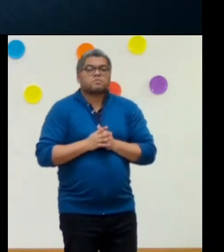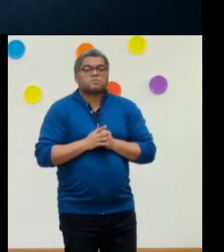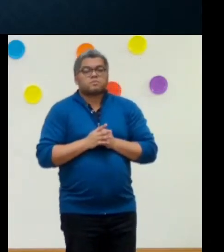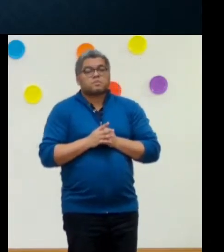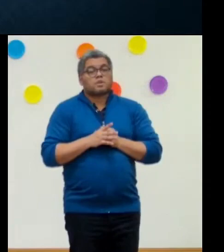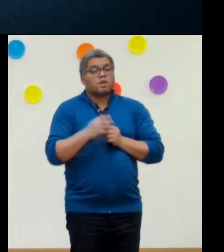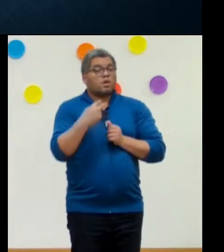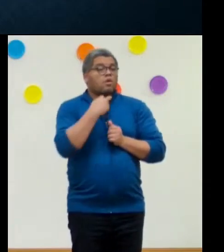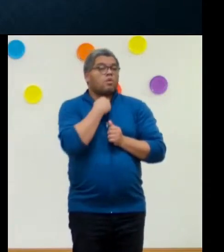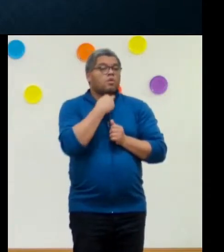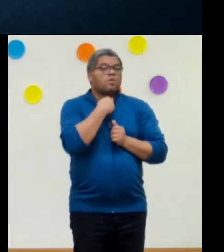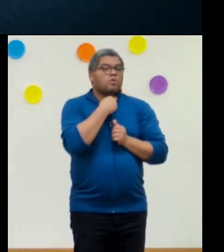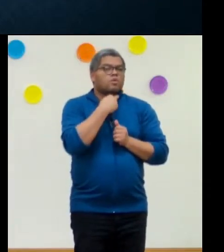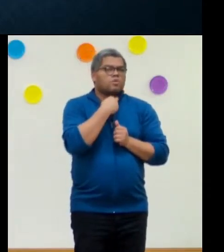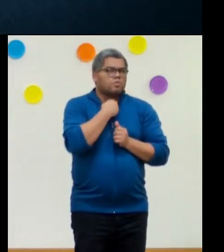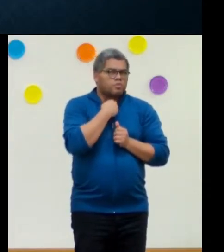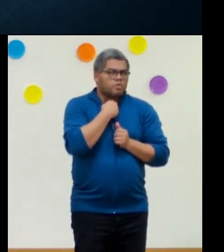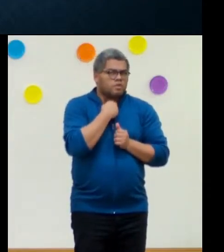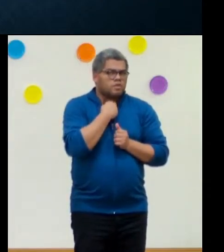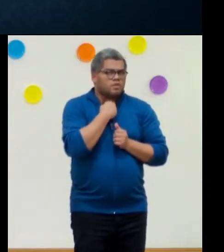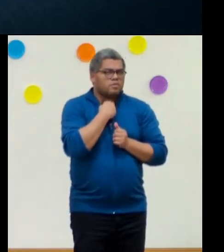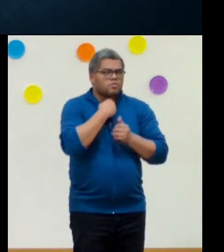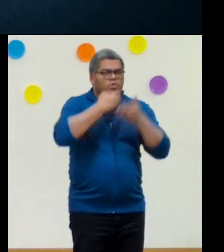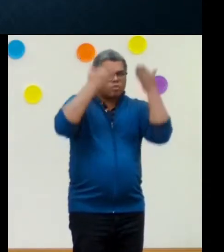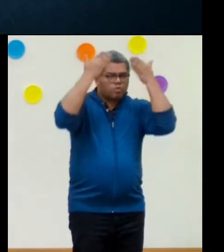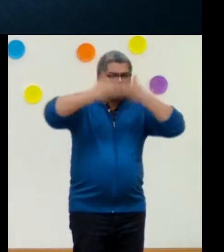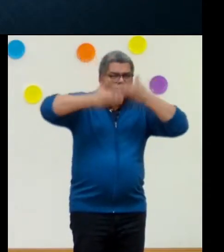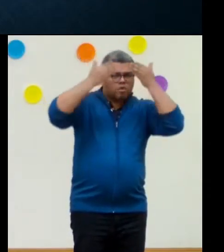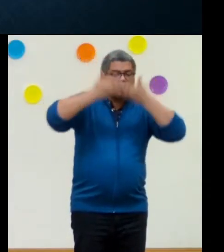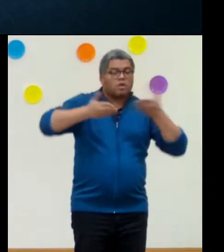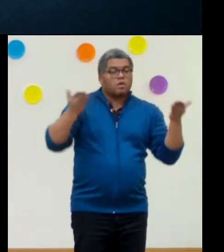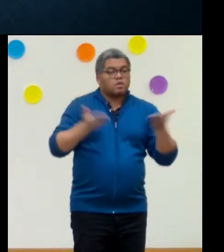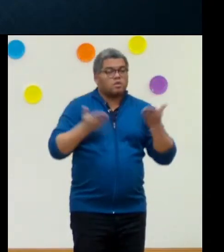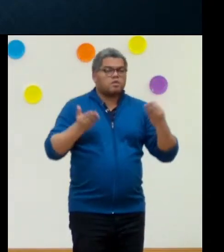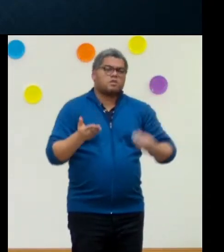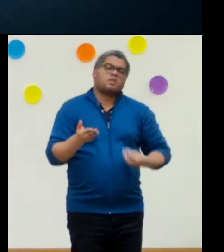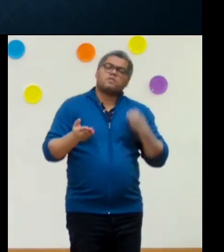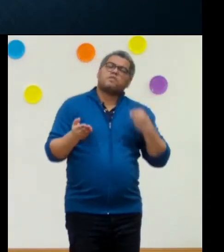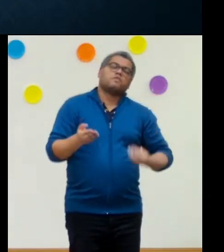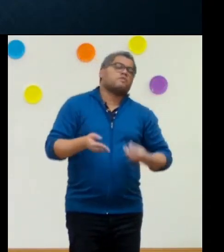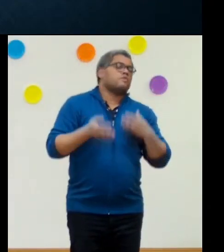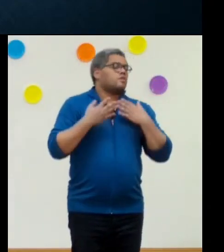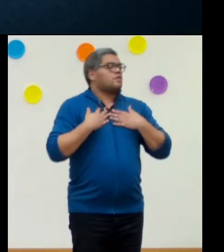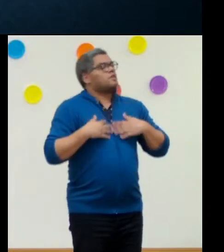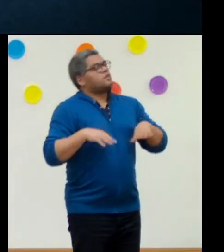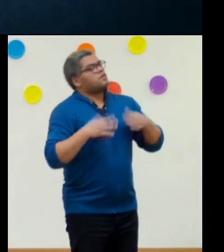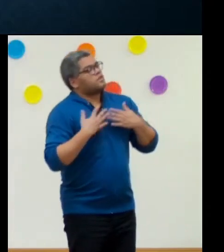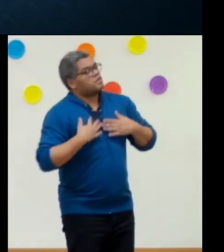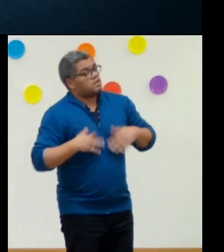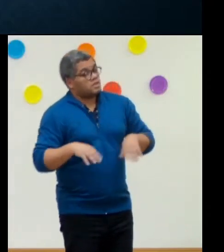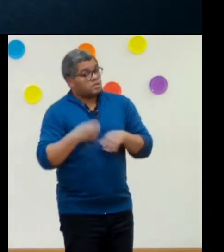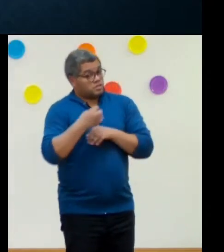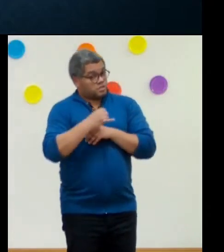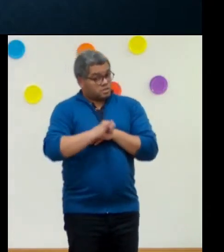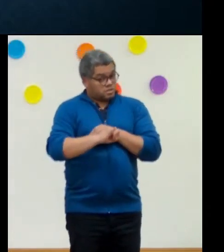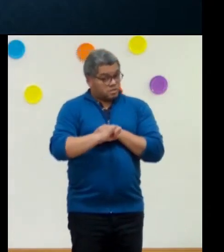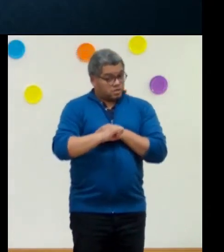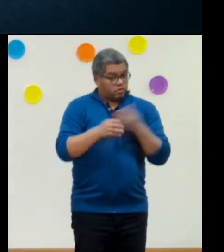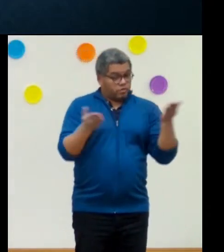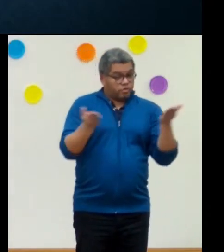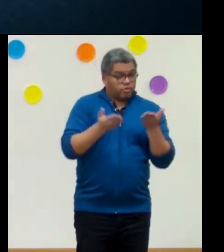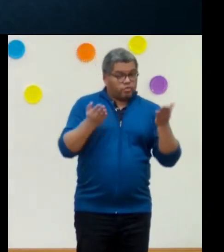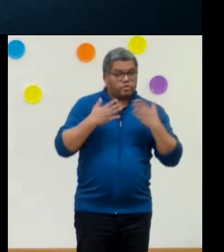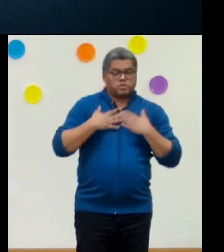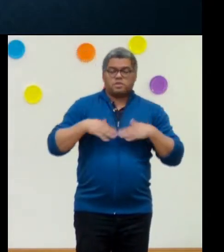A gente não pode perder isso de vista, de que a gente está vivendo uma vida tranquila. Se está tranquilo para você, homem, tem